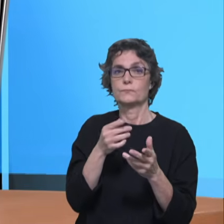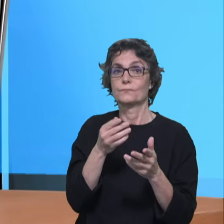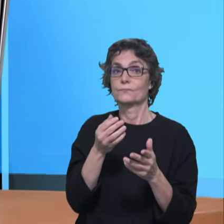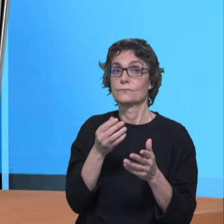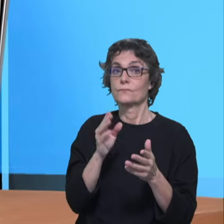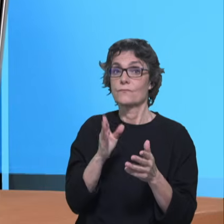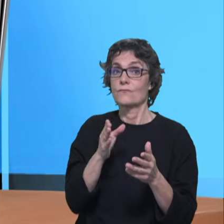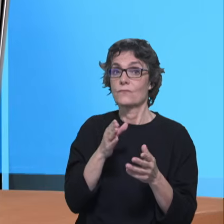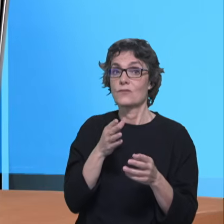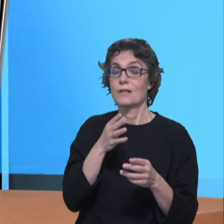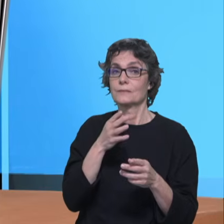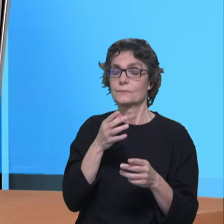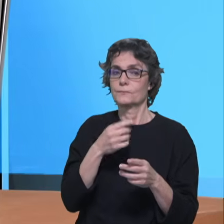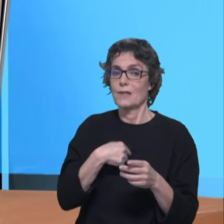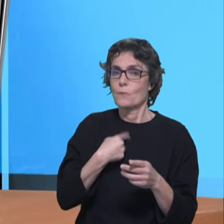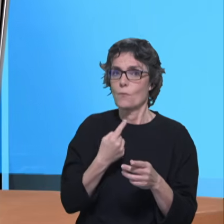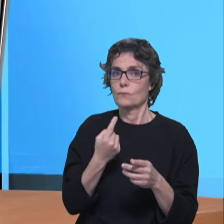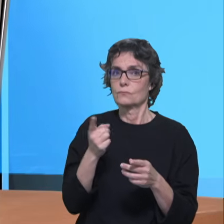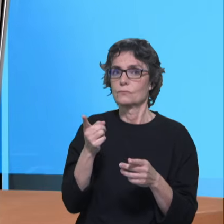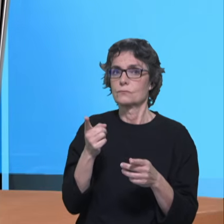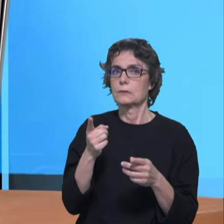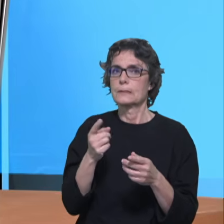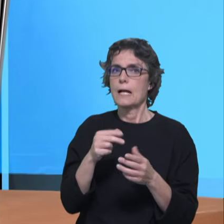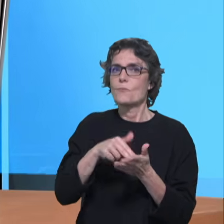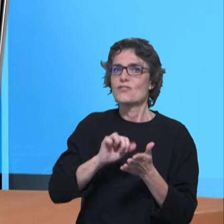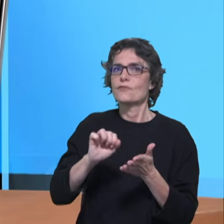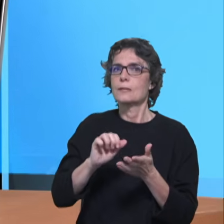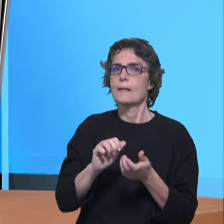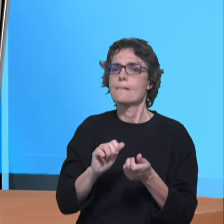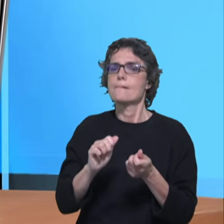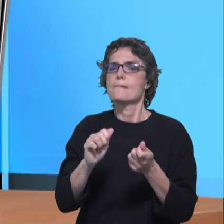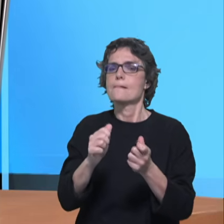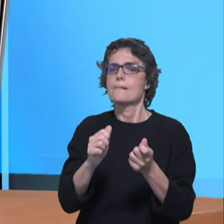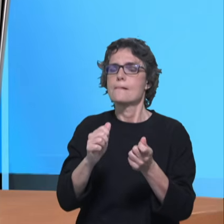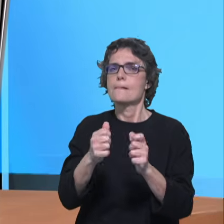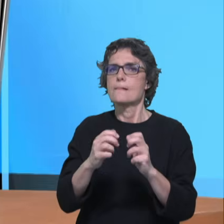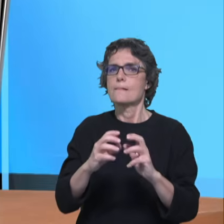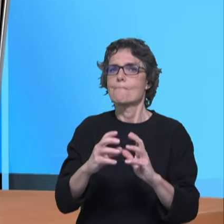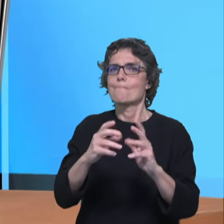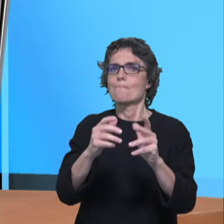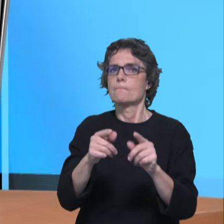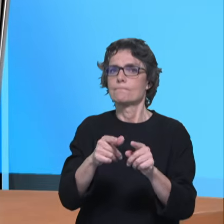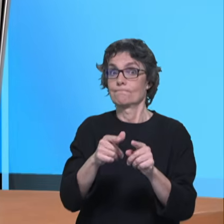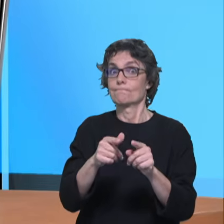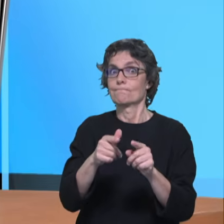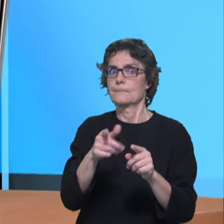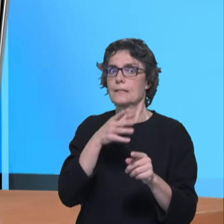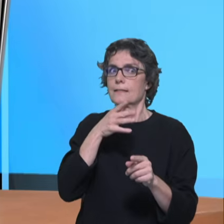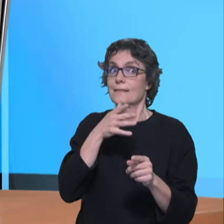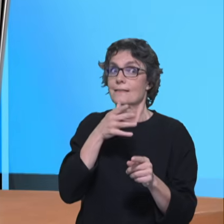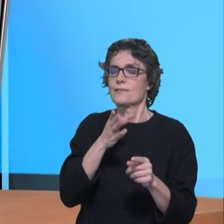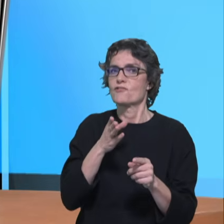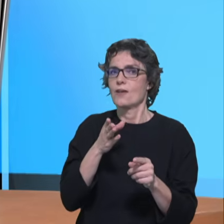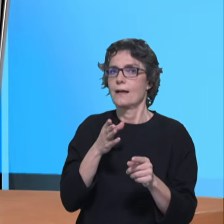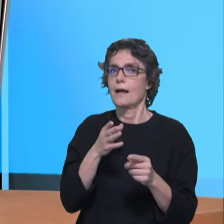feito evoluir a sua própria posição, dizendo que está, enfim, aberto ao